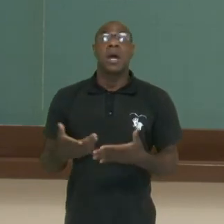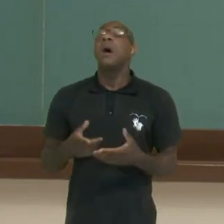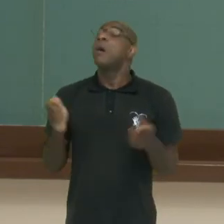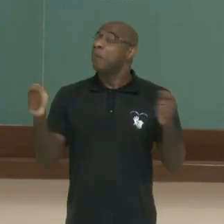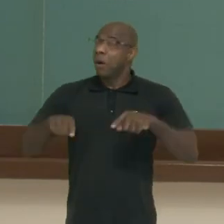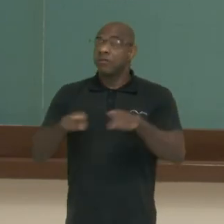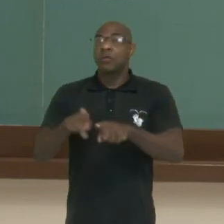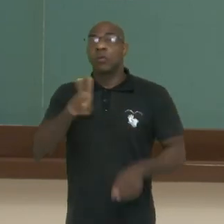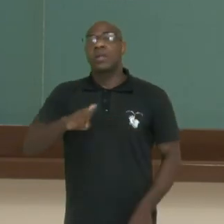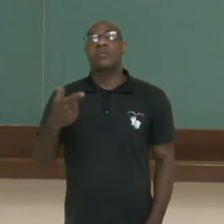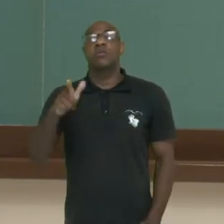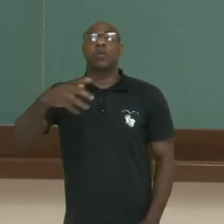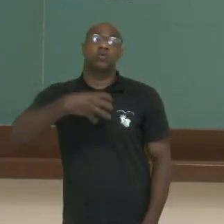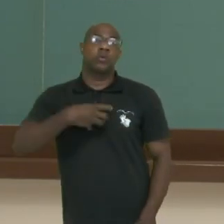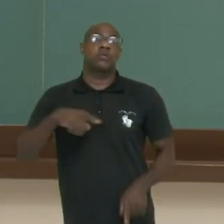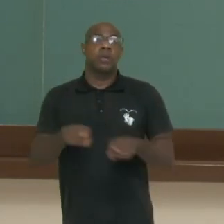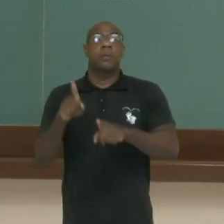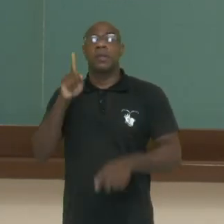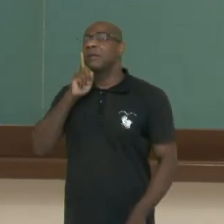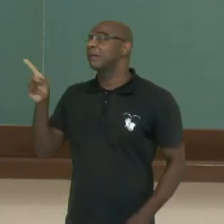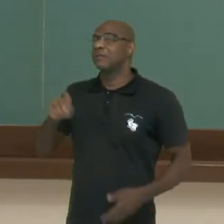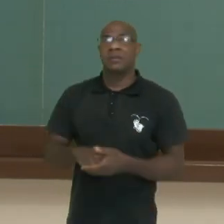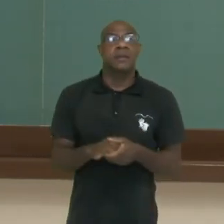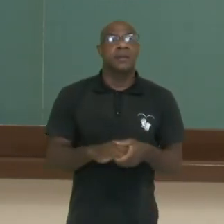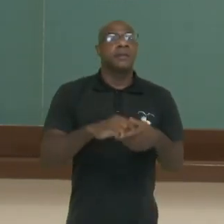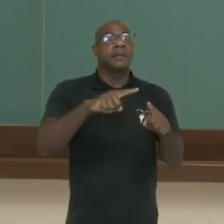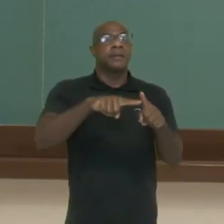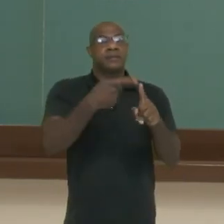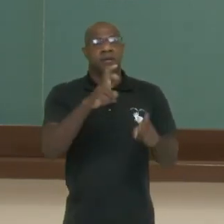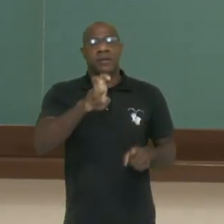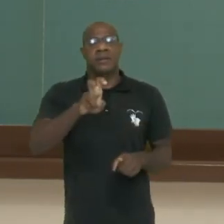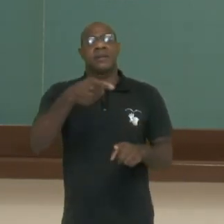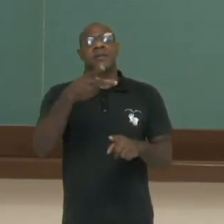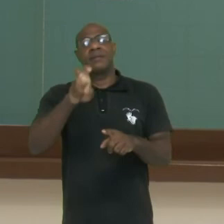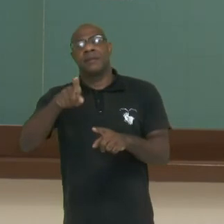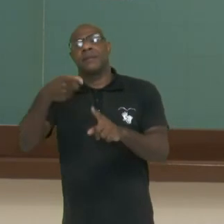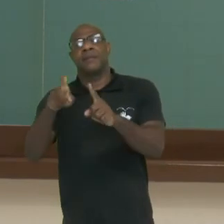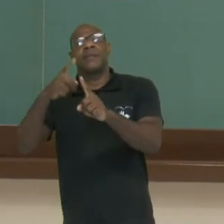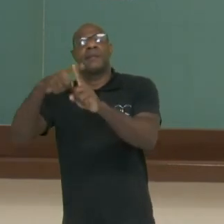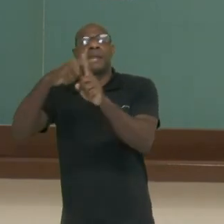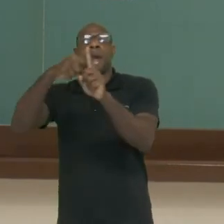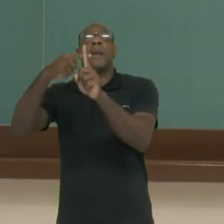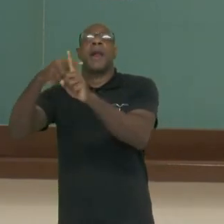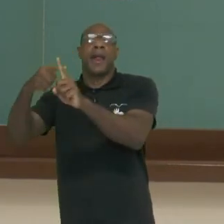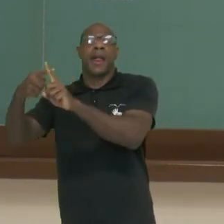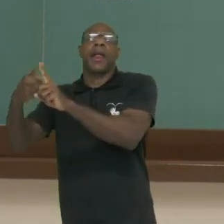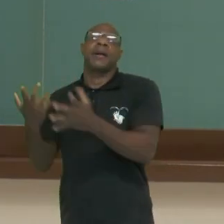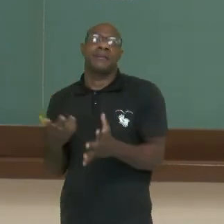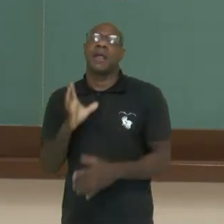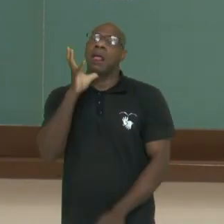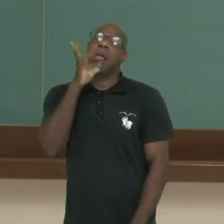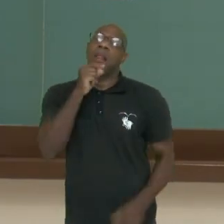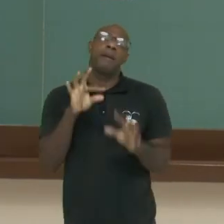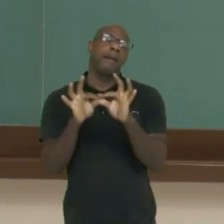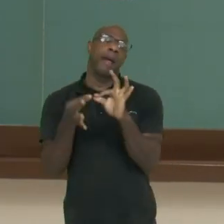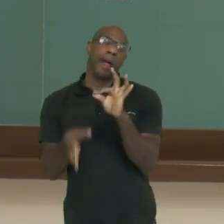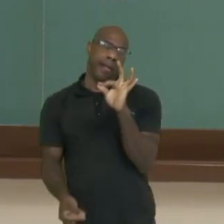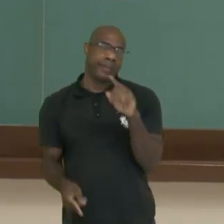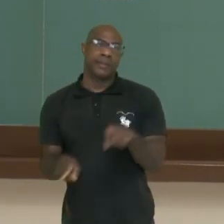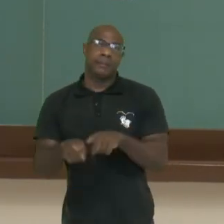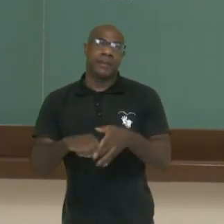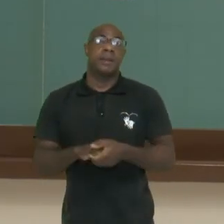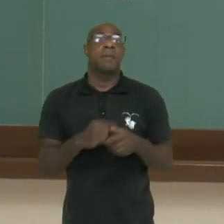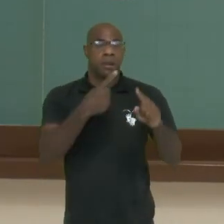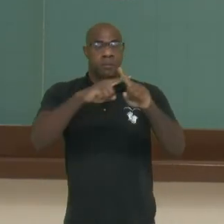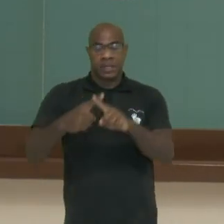forma, somando tudo, né, 1,5, 1,5, mas isso ia dar muito trabalho, né? Muito melhor fazer ali a multiplicação, né?